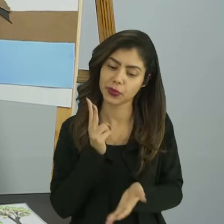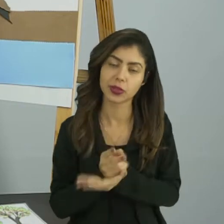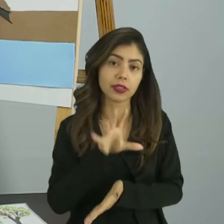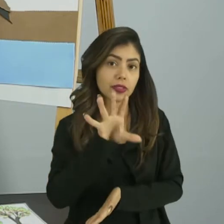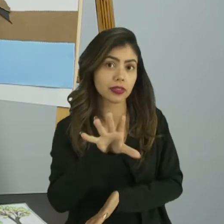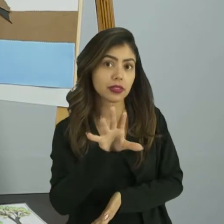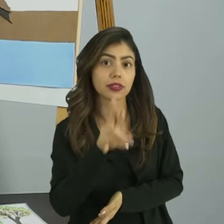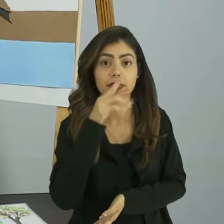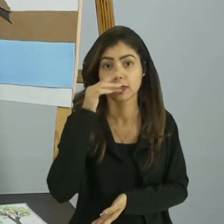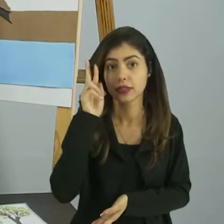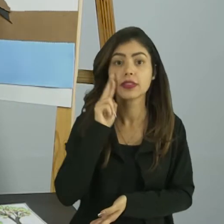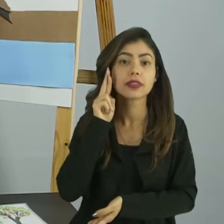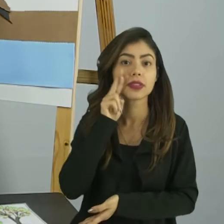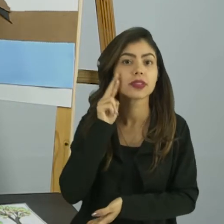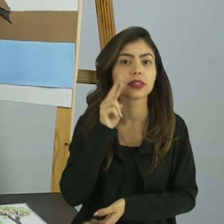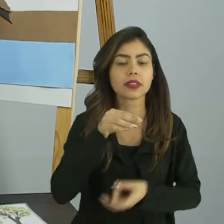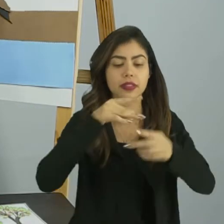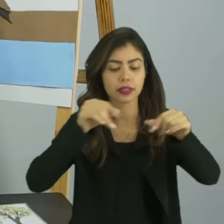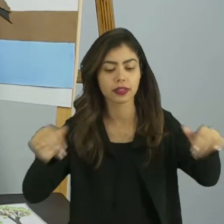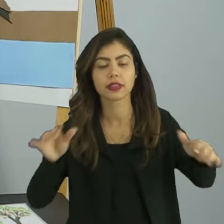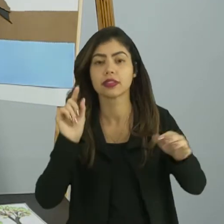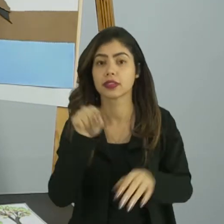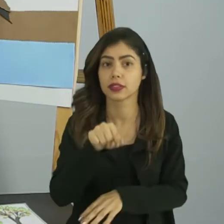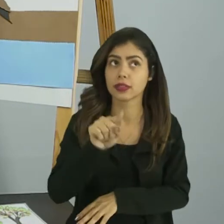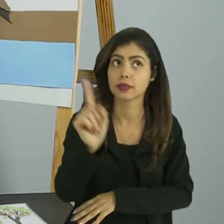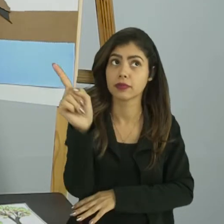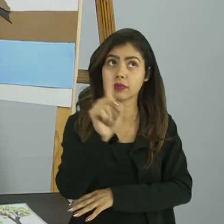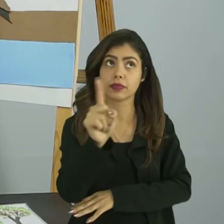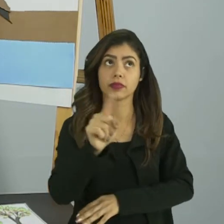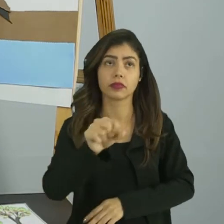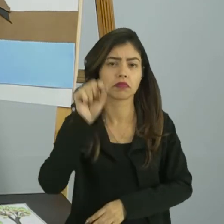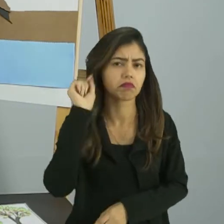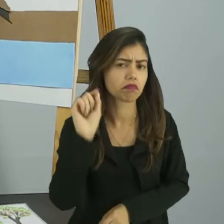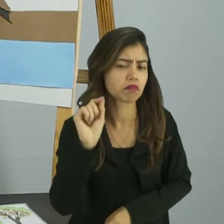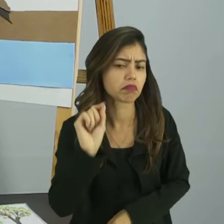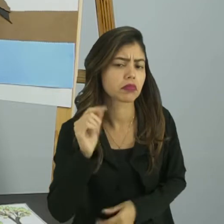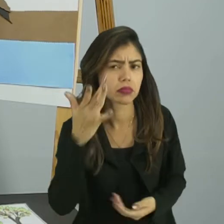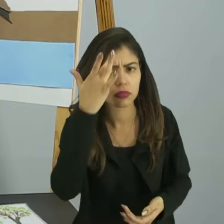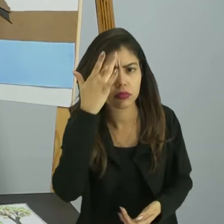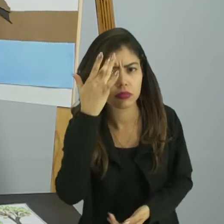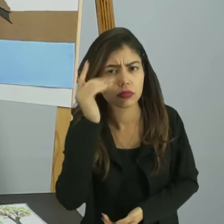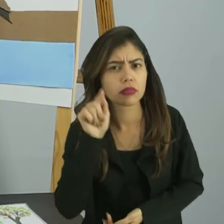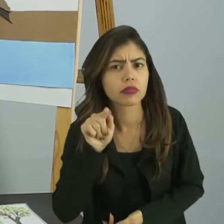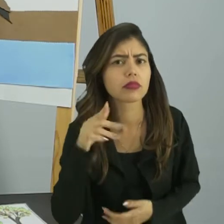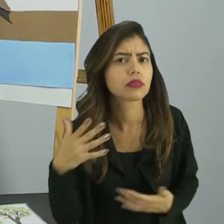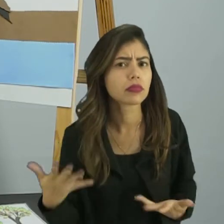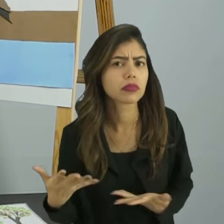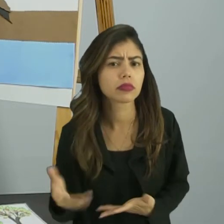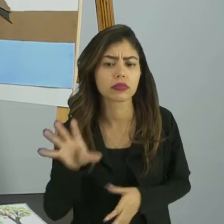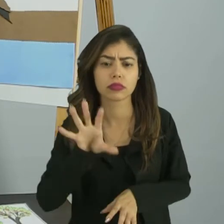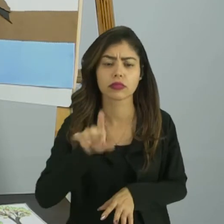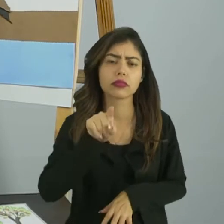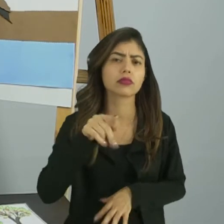rosa do deserto. Mas essa daqui, não. O que vocês acham que aconteceu com